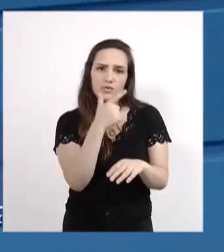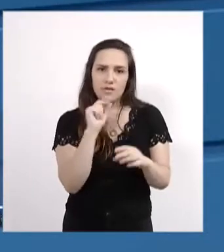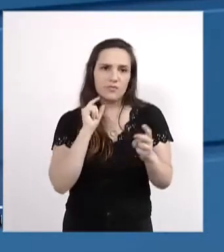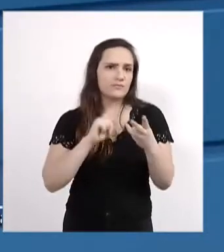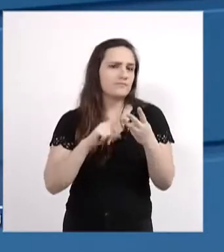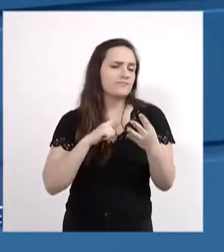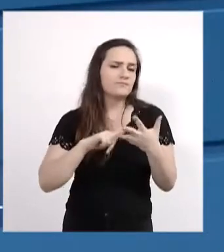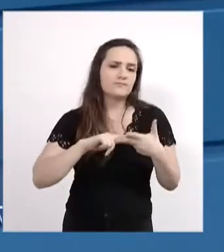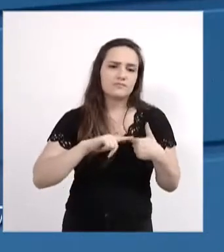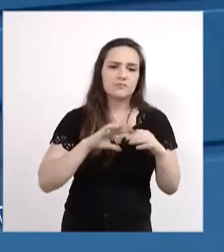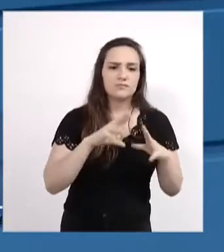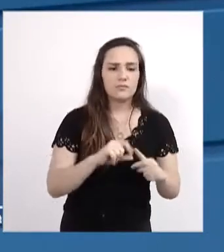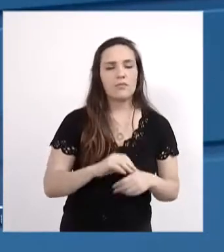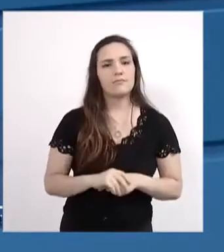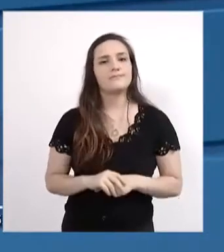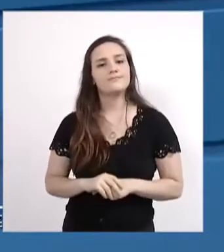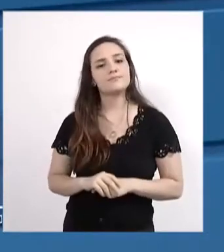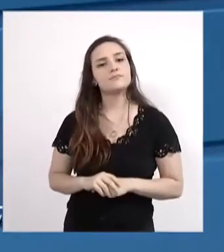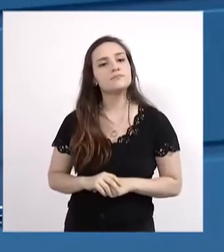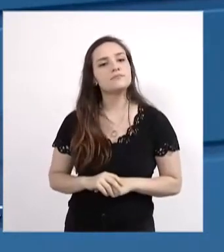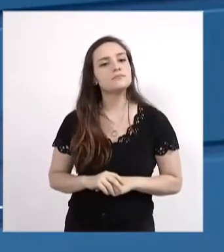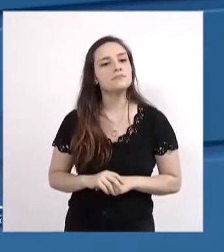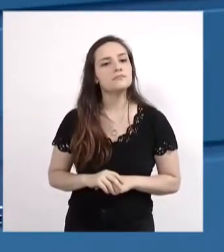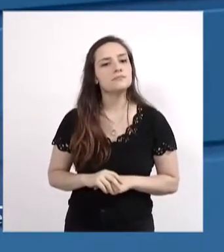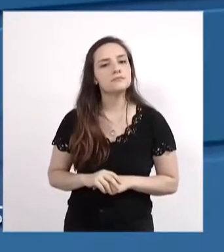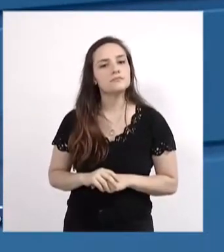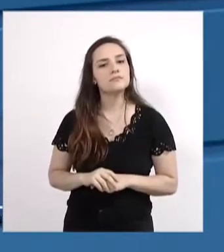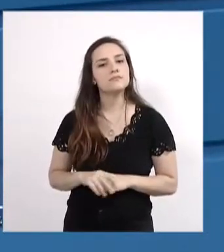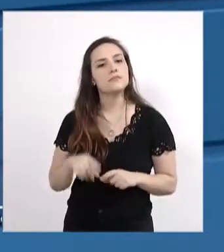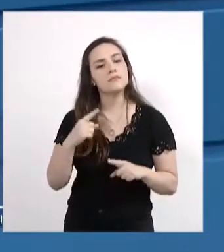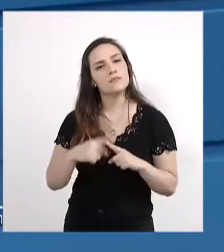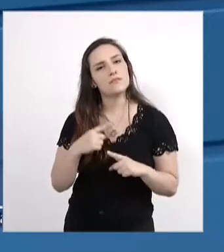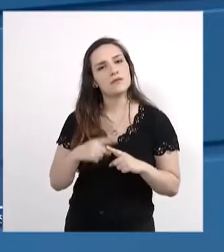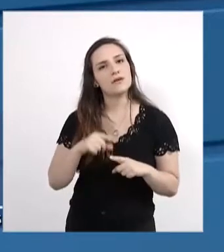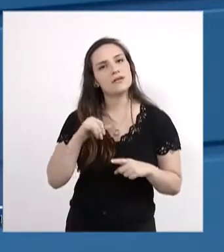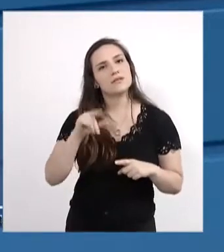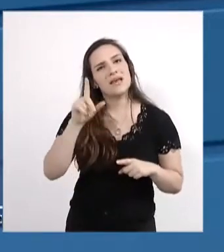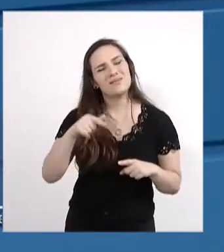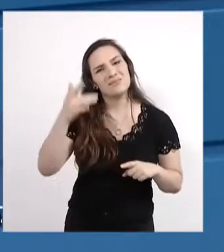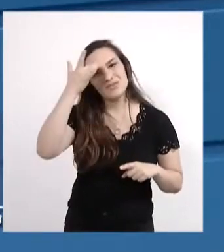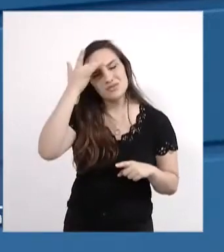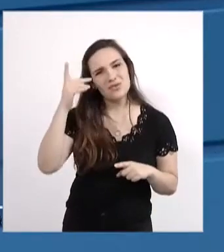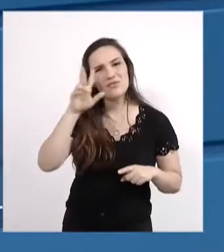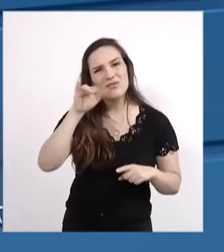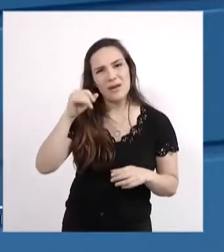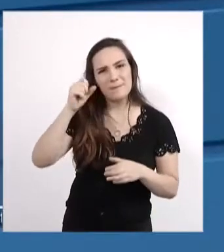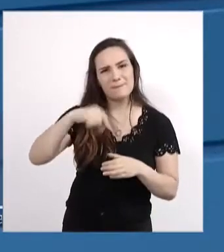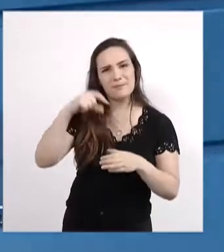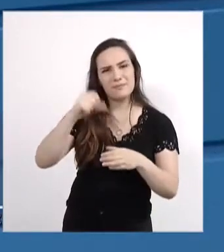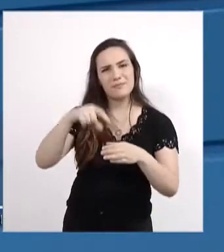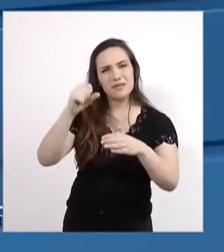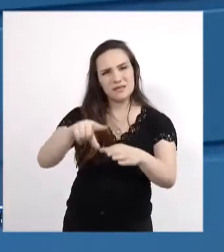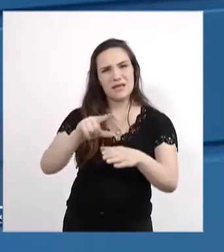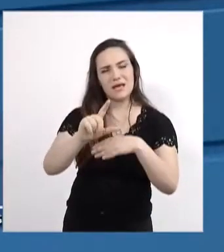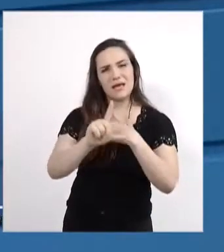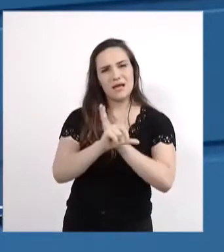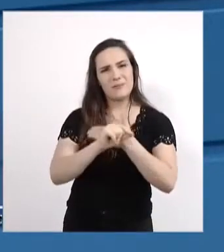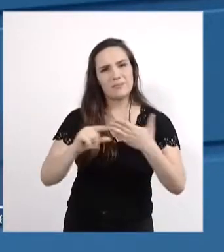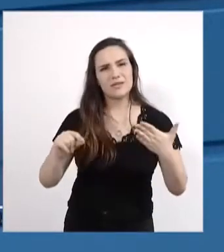imaginar que vai plantar cana no Pantanal, primeiro que não tem, a cana, ela é baseada